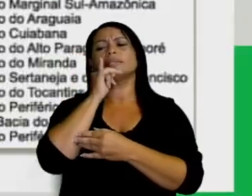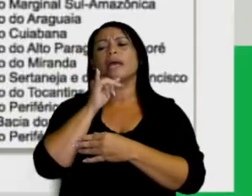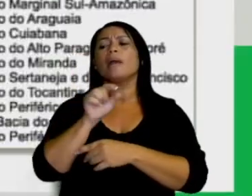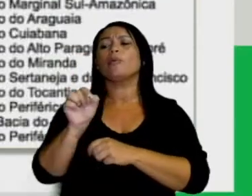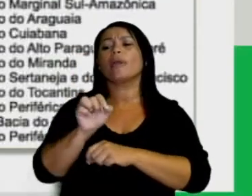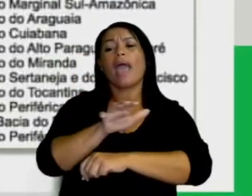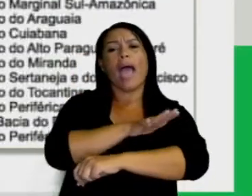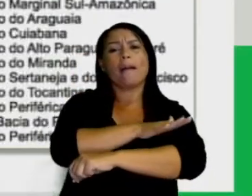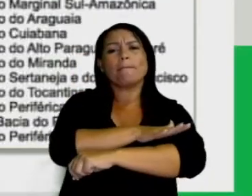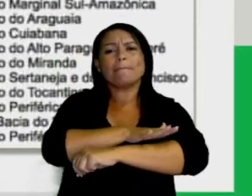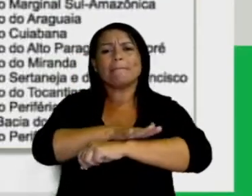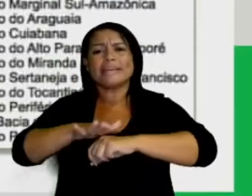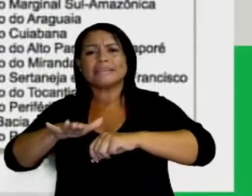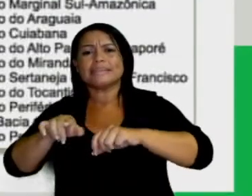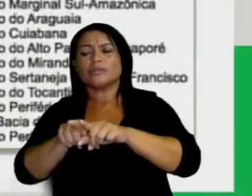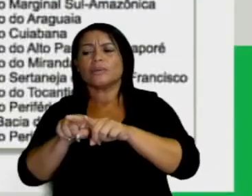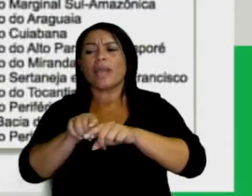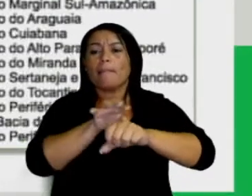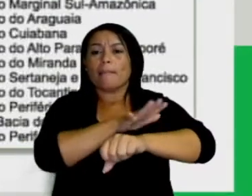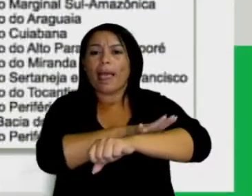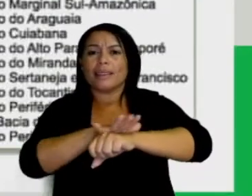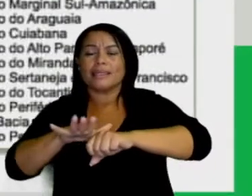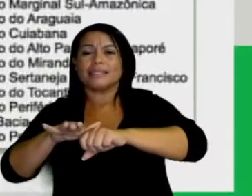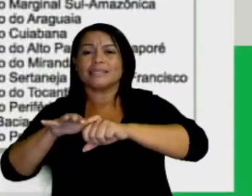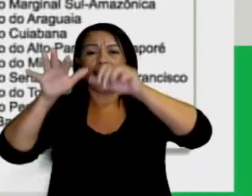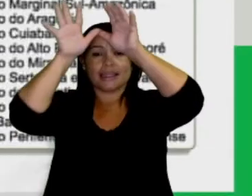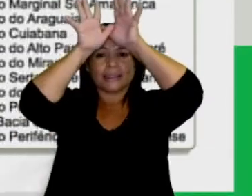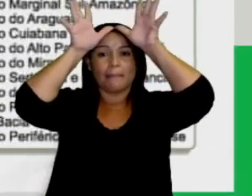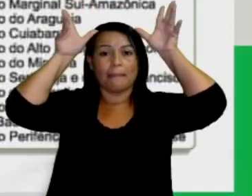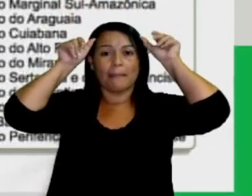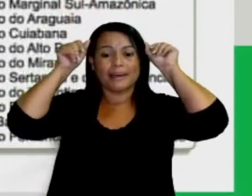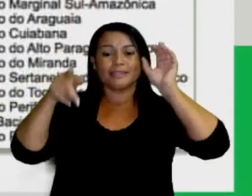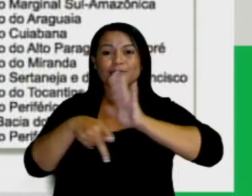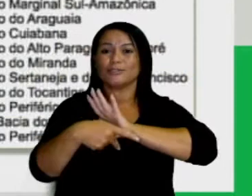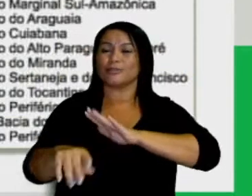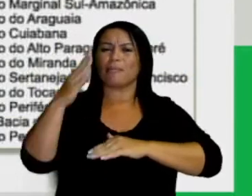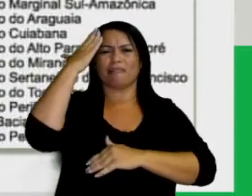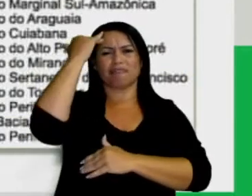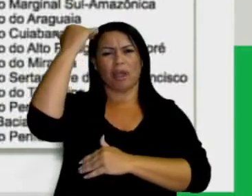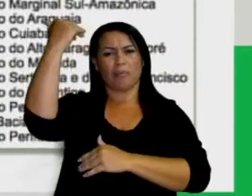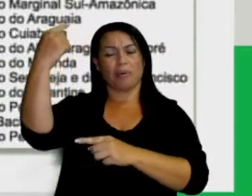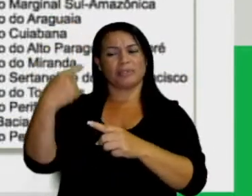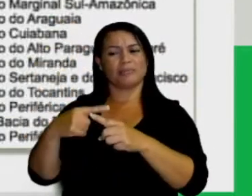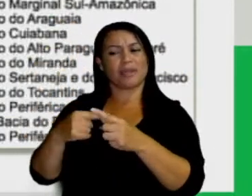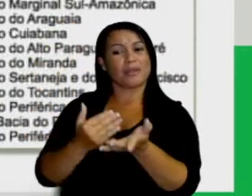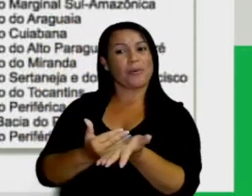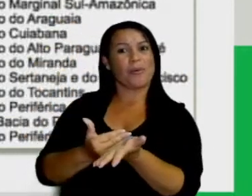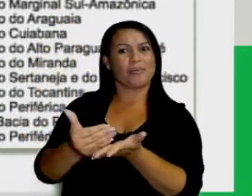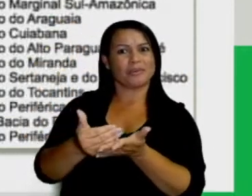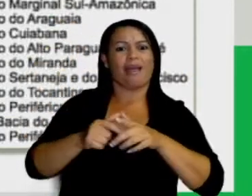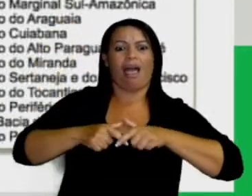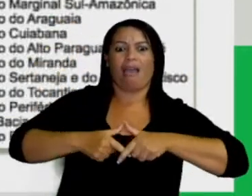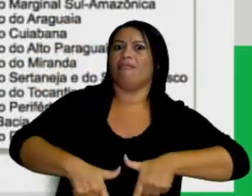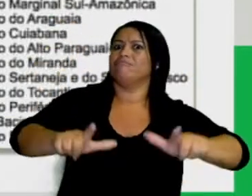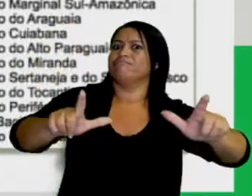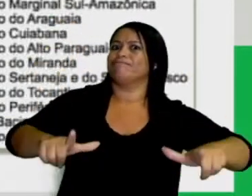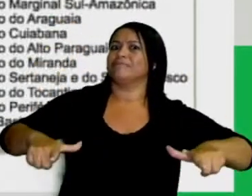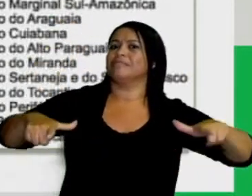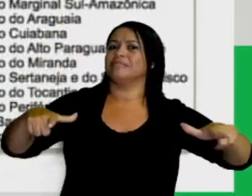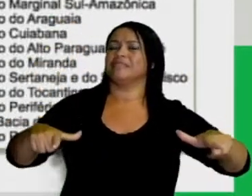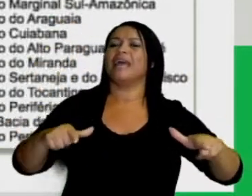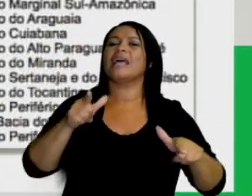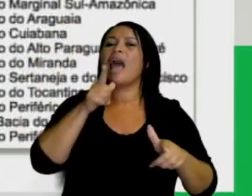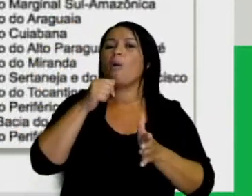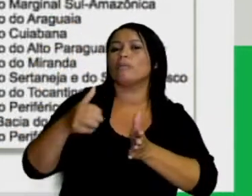planície amazônica, né, a mais famosa, vamos dizer assim, do nosso território, uma vez que ela tem uma imensidão, ela é muito extensa, tá? Cortada por